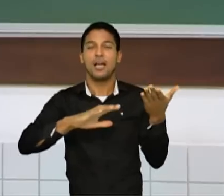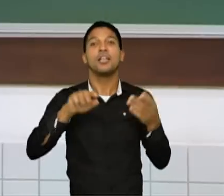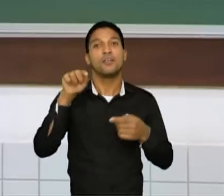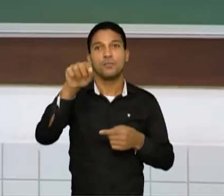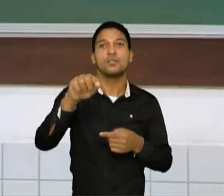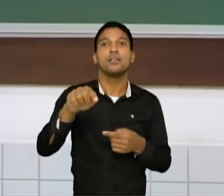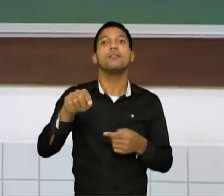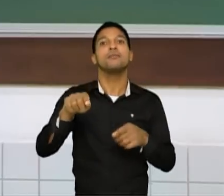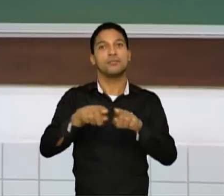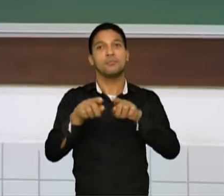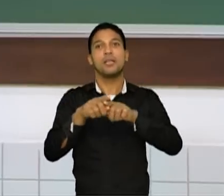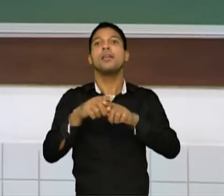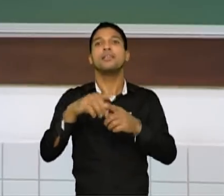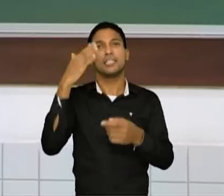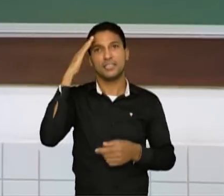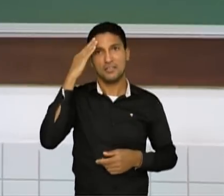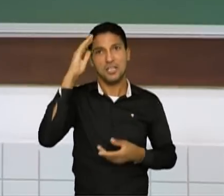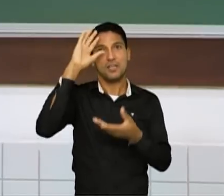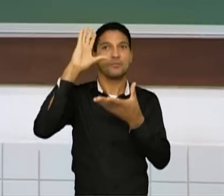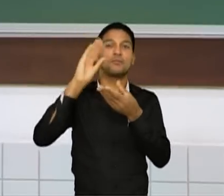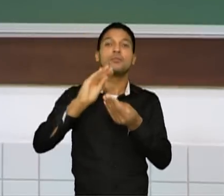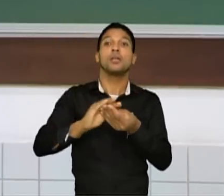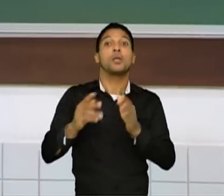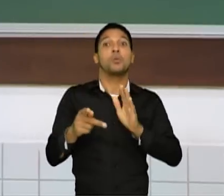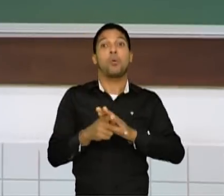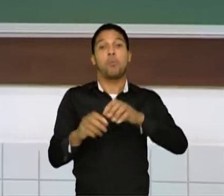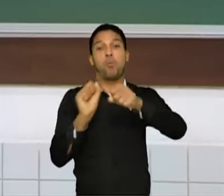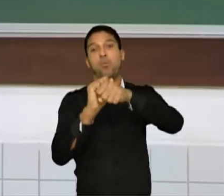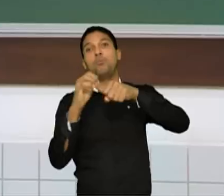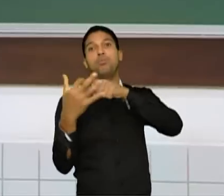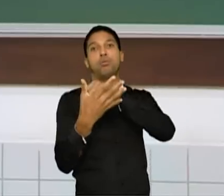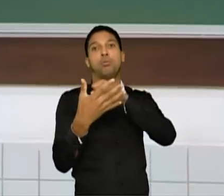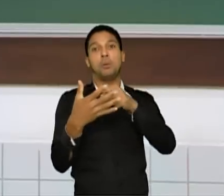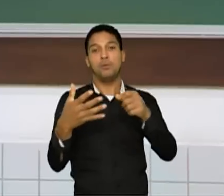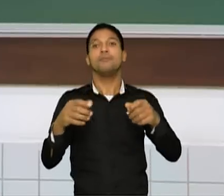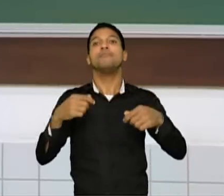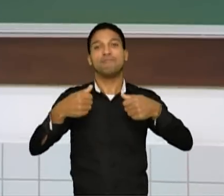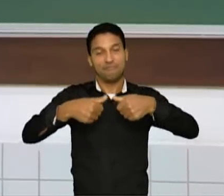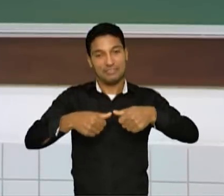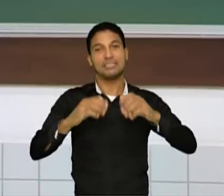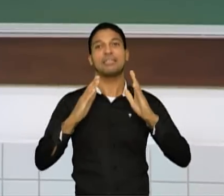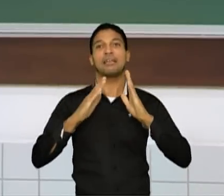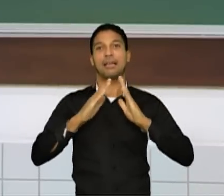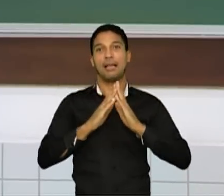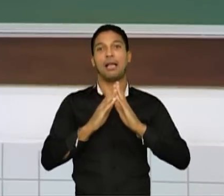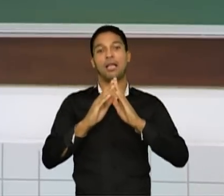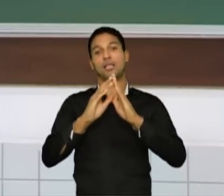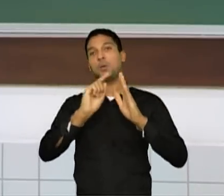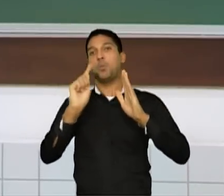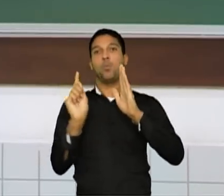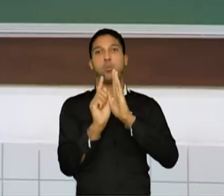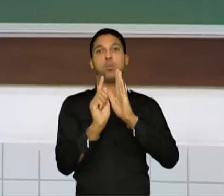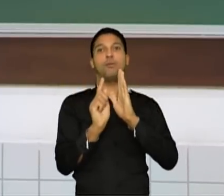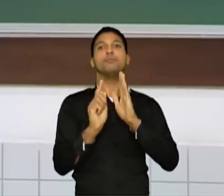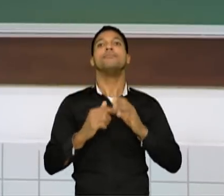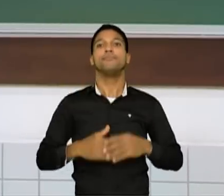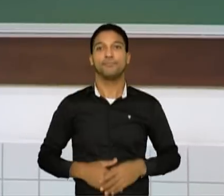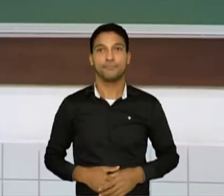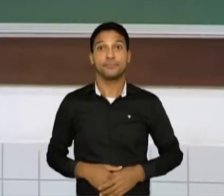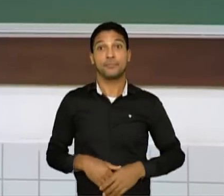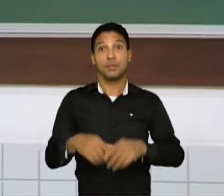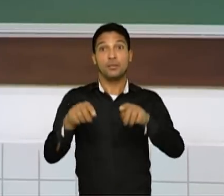momento de pandemia pelo qual todos estamos passando, né? E o que temos para oferecer de melhor nesse momento são as